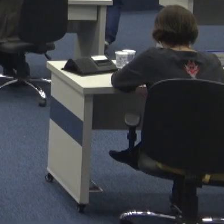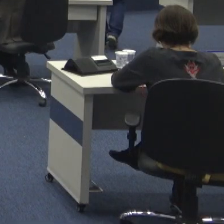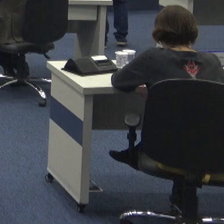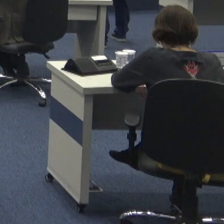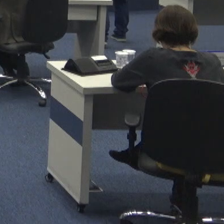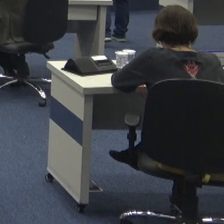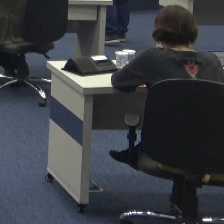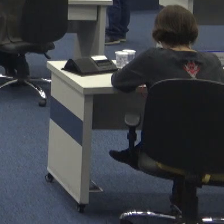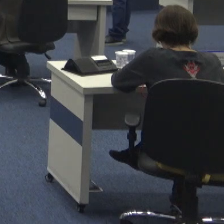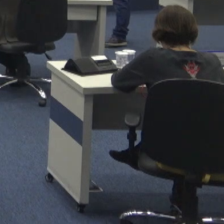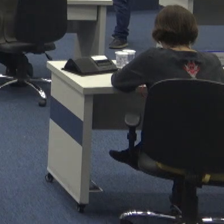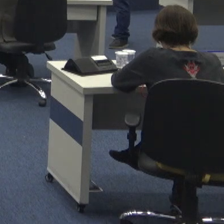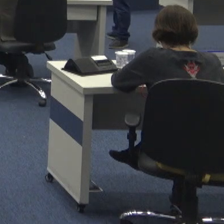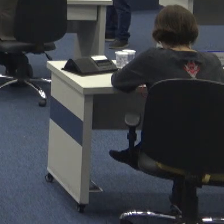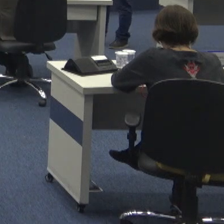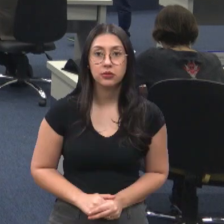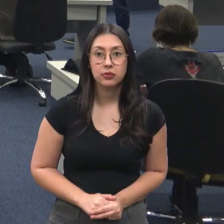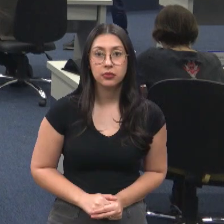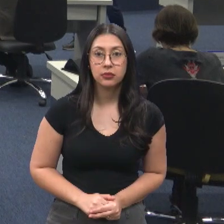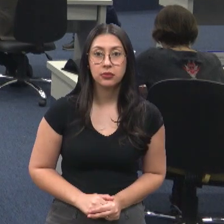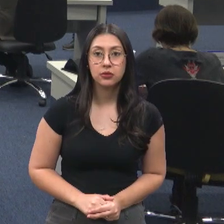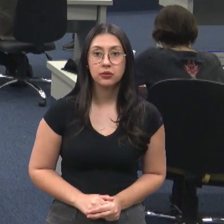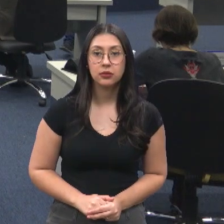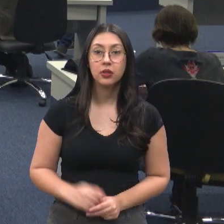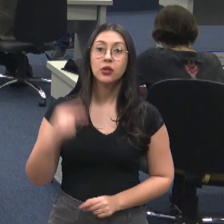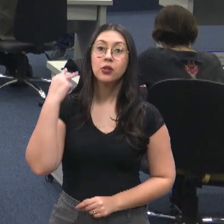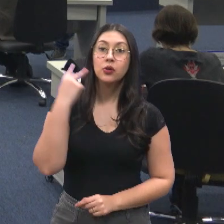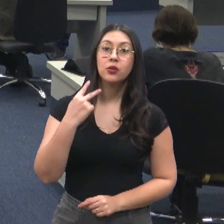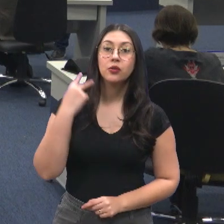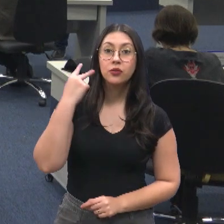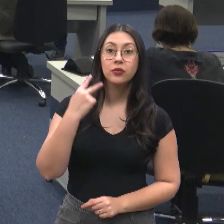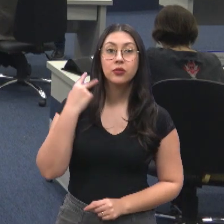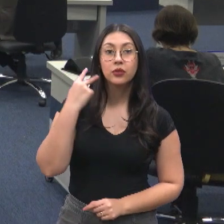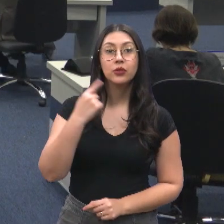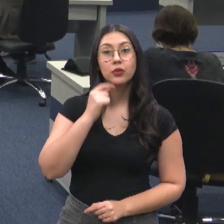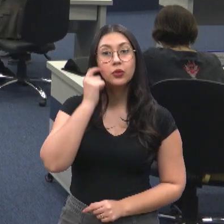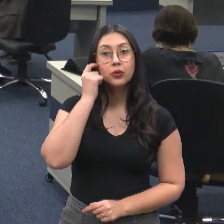Inscrito para falar no processo, vereador Gilson Campos.